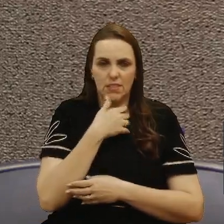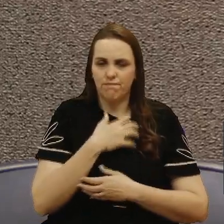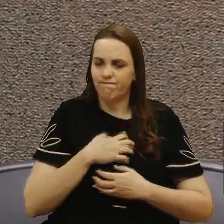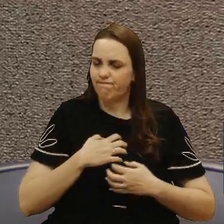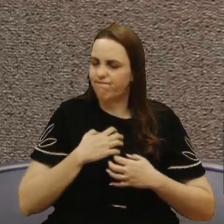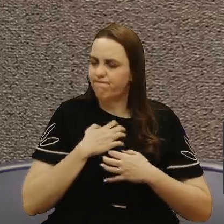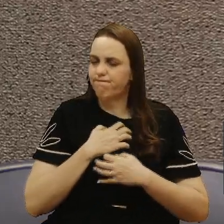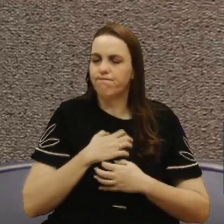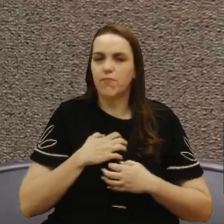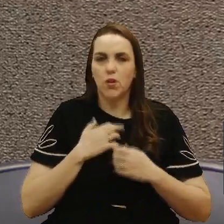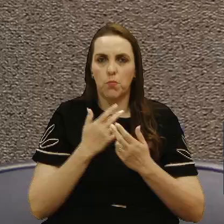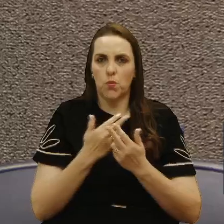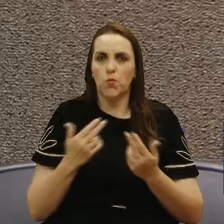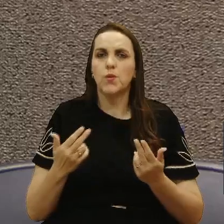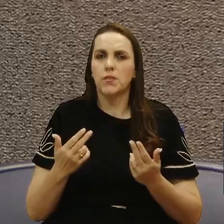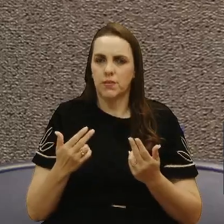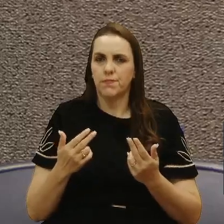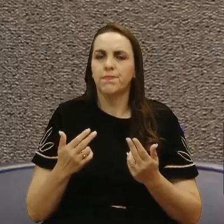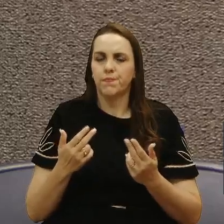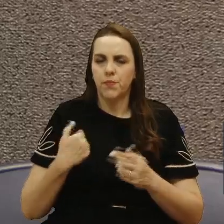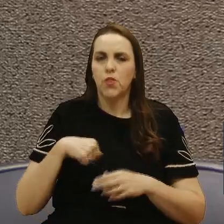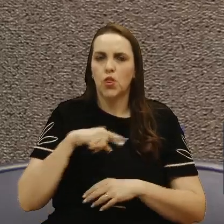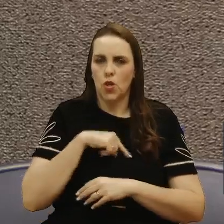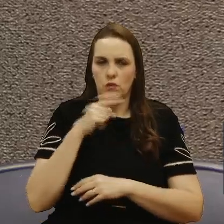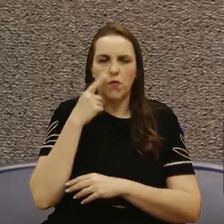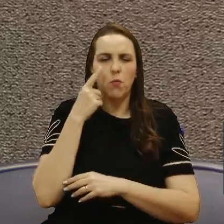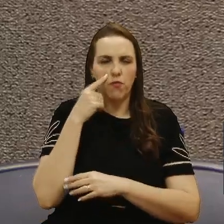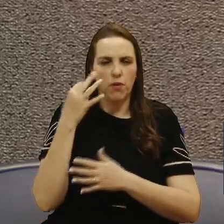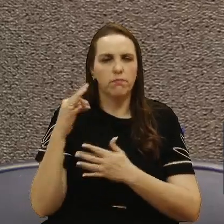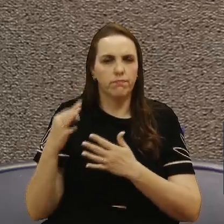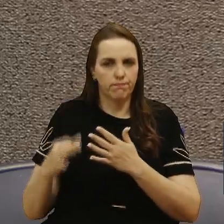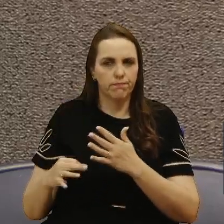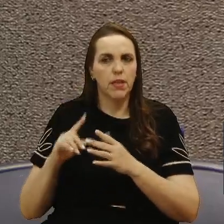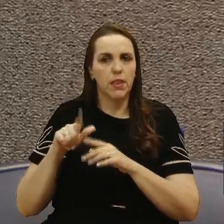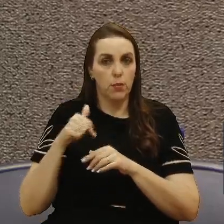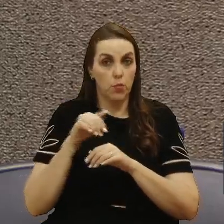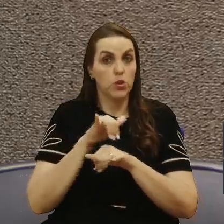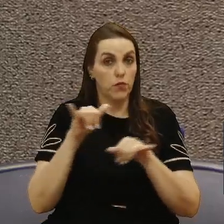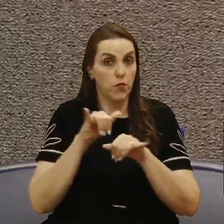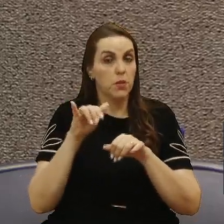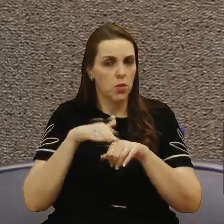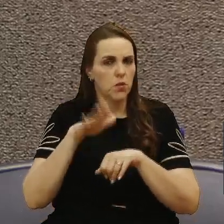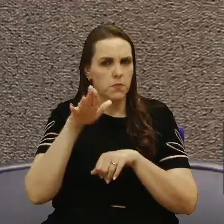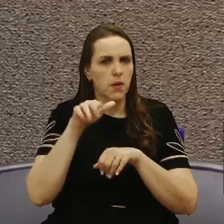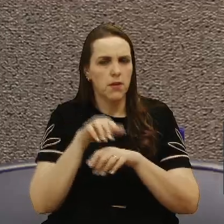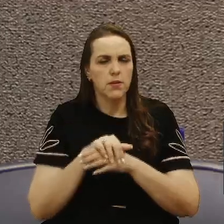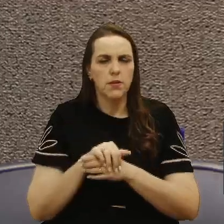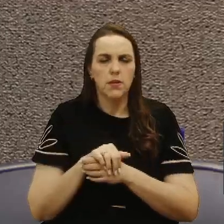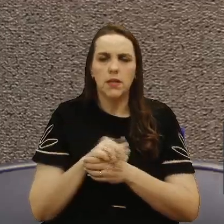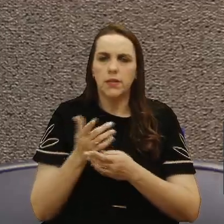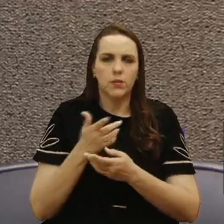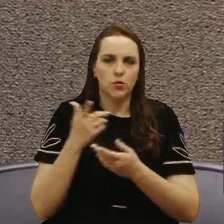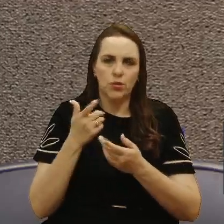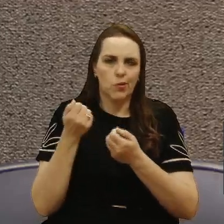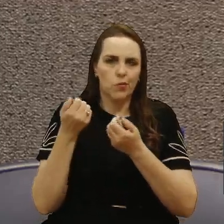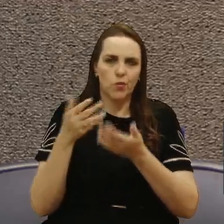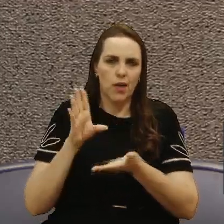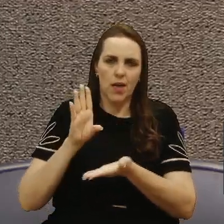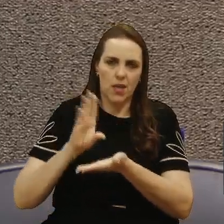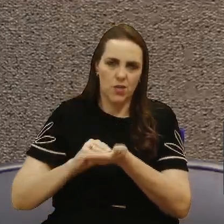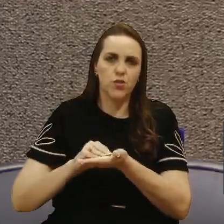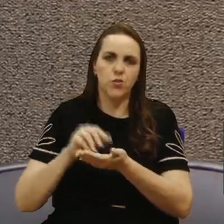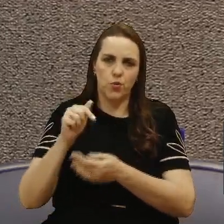algumas situações, mas nós vamos verificar logo em seguida e traremos mais informação para vocês. Mas não tinha como não deixar